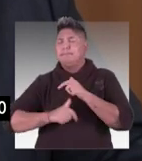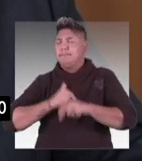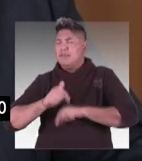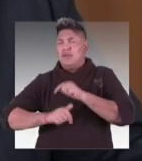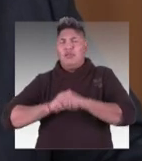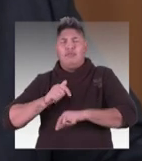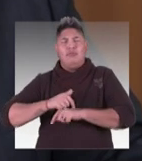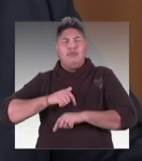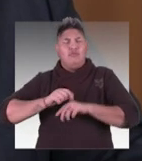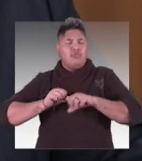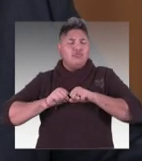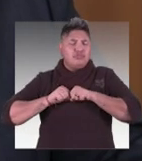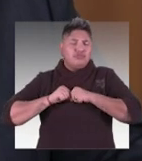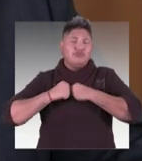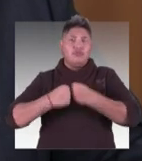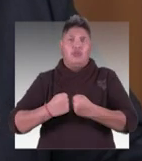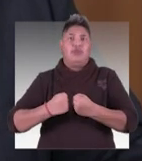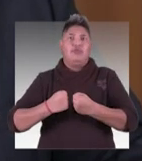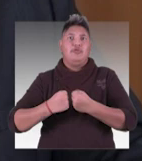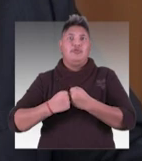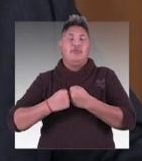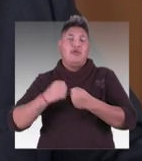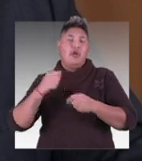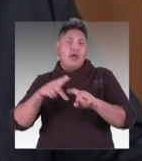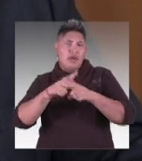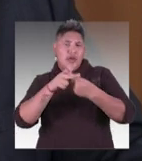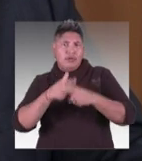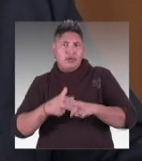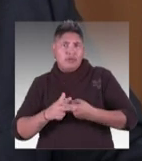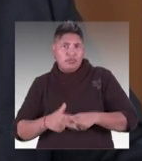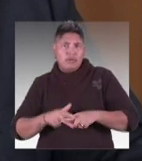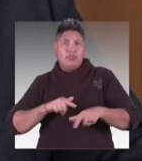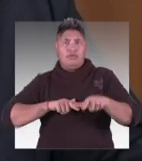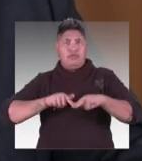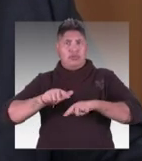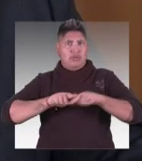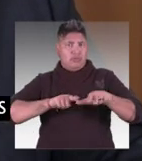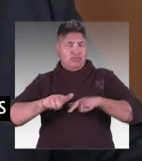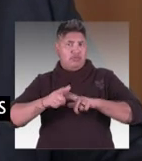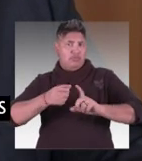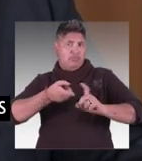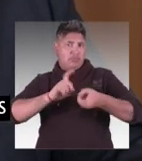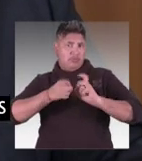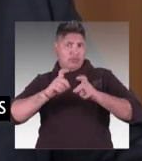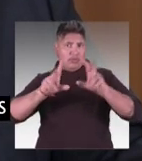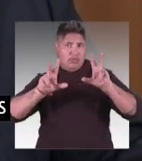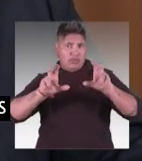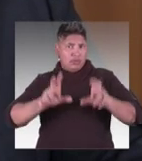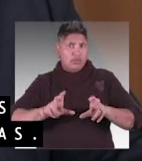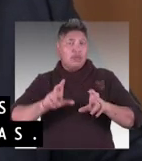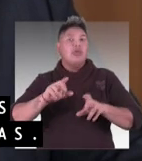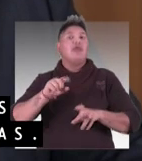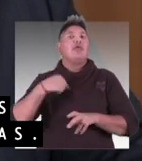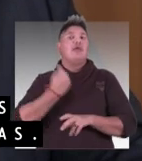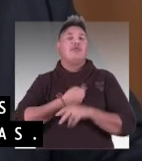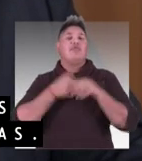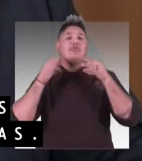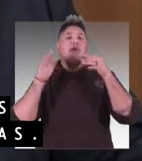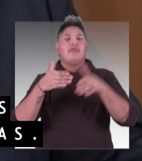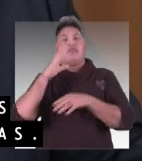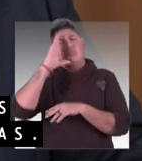grande na restauração do trabalho das coordenadorias temáticas, que são as nossas